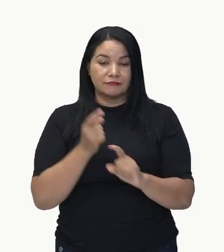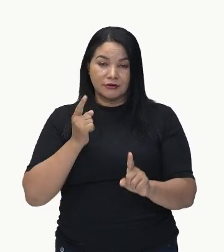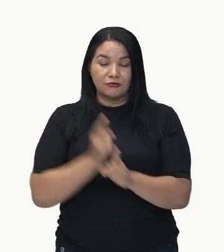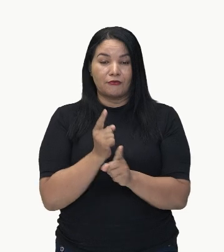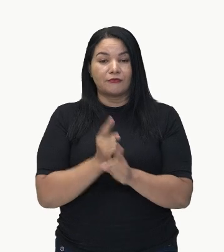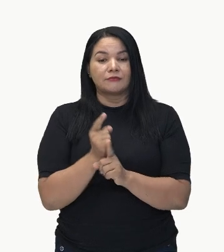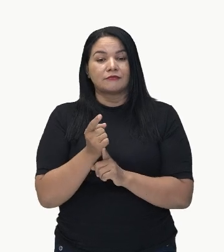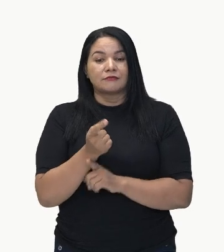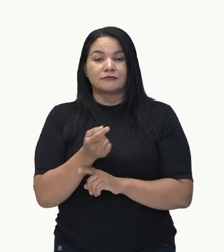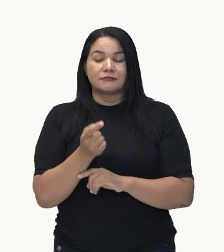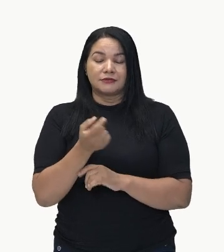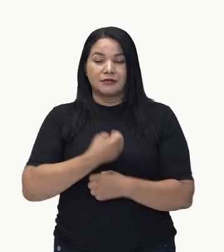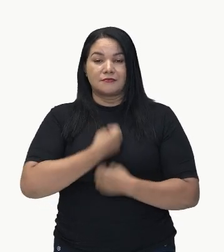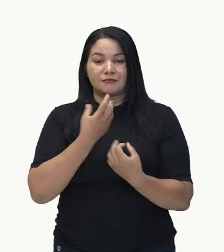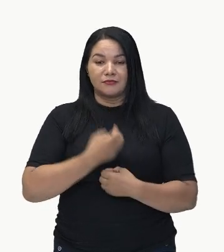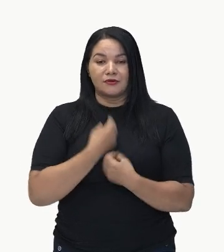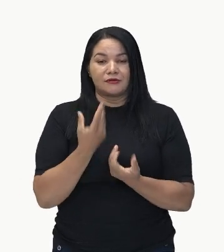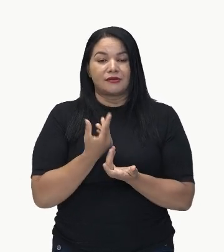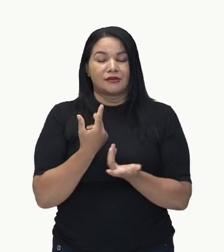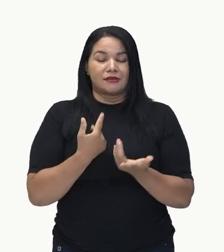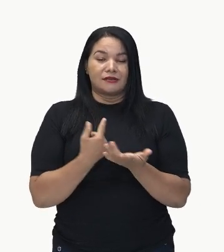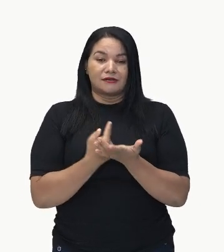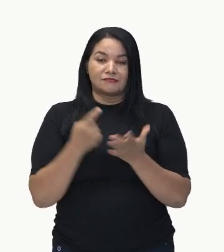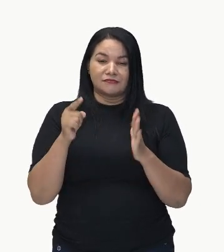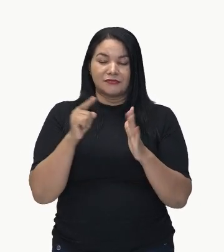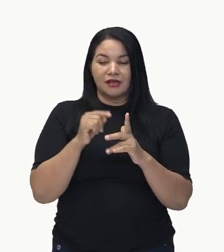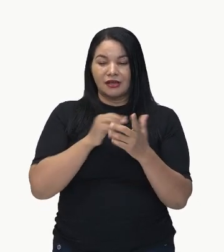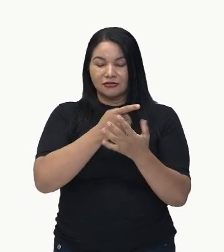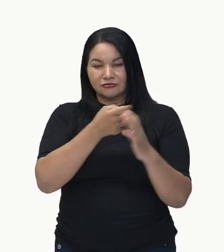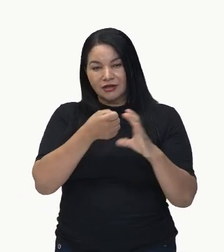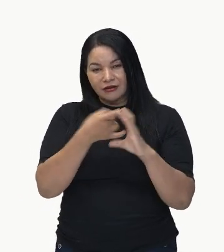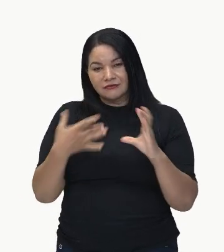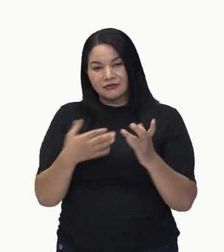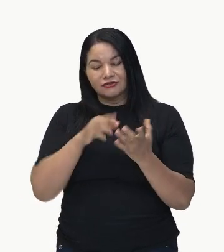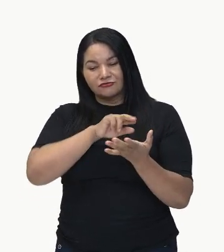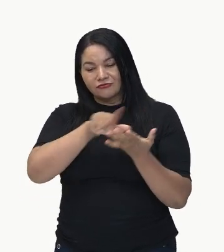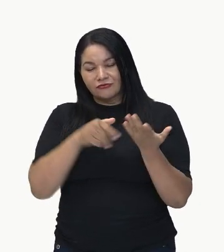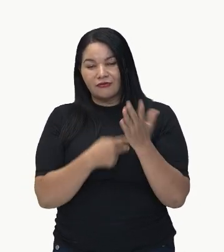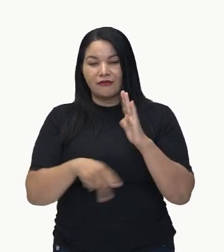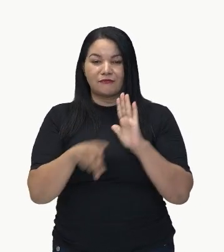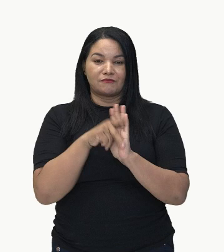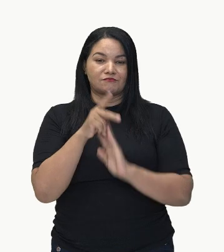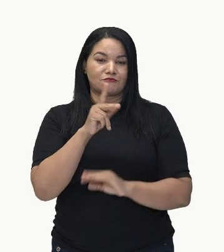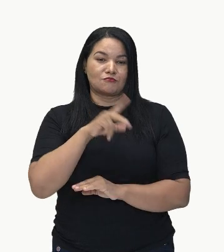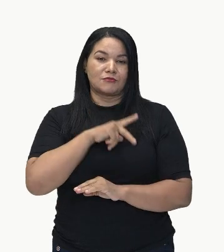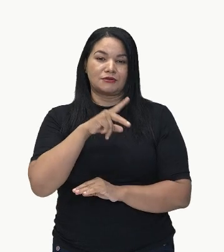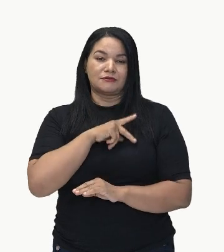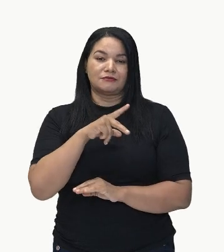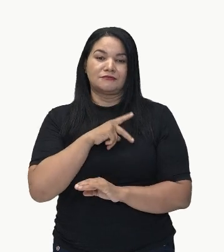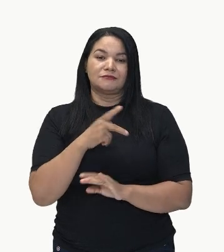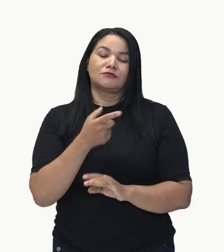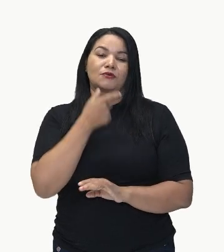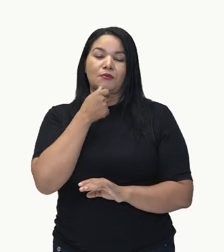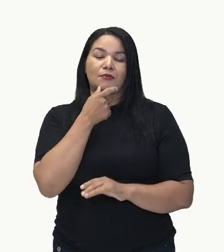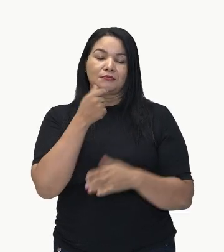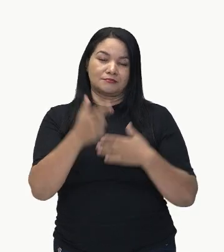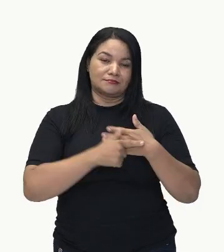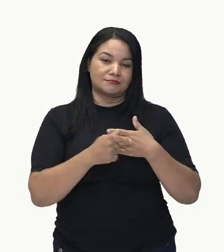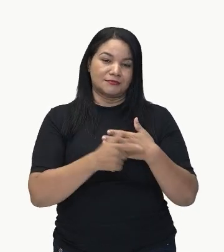vão tratar dessas questões pessoais dispostas aí por Fernando Pessoa, do eu